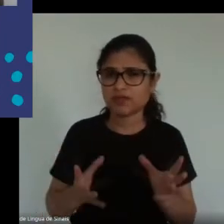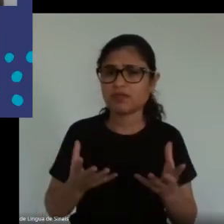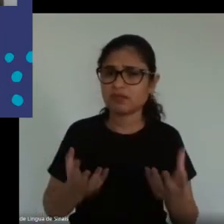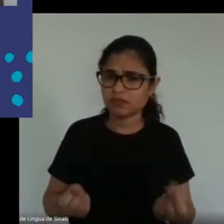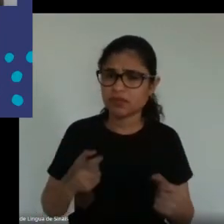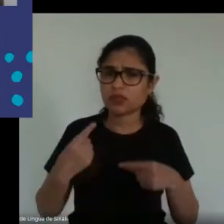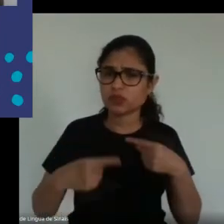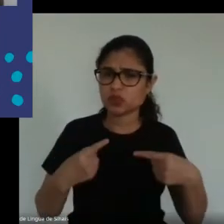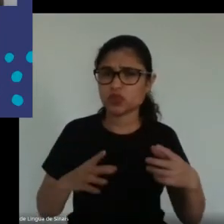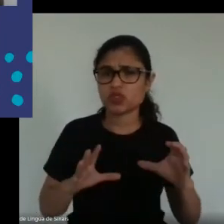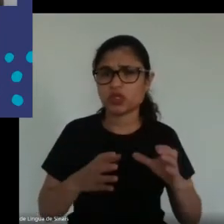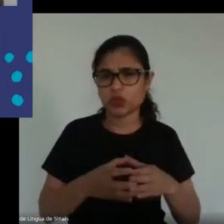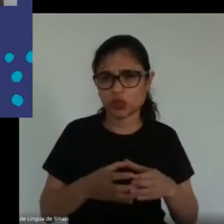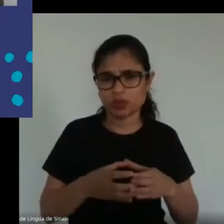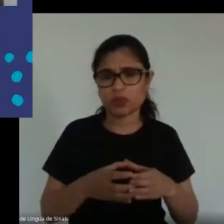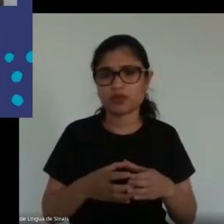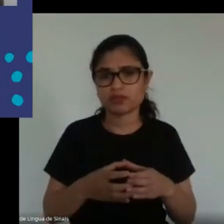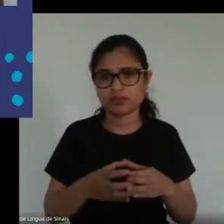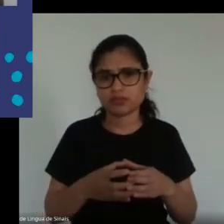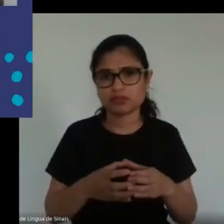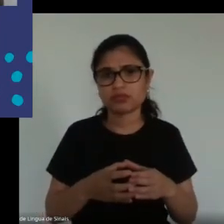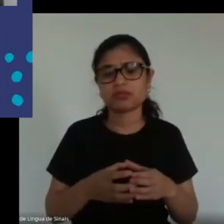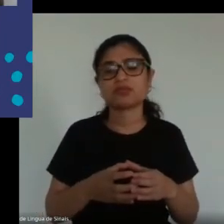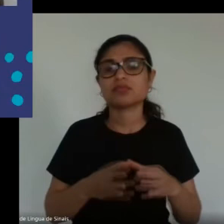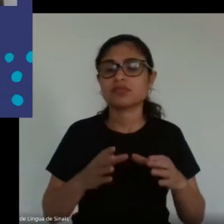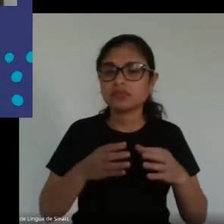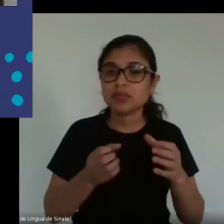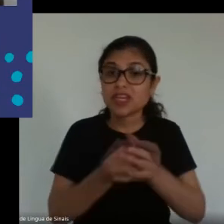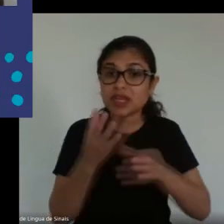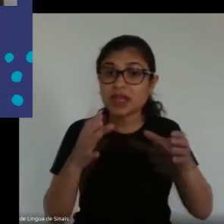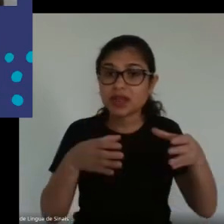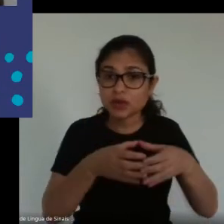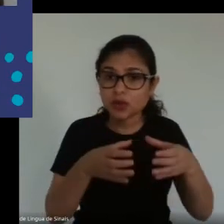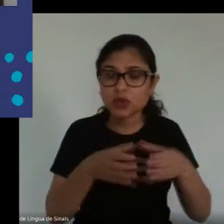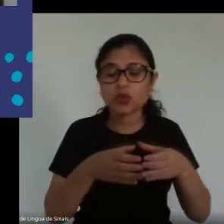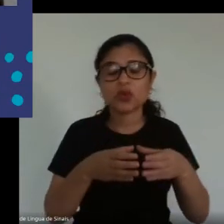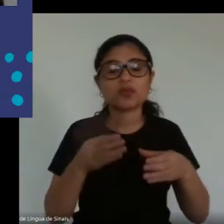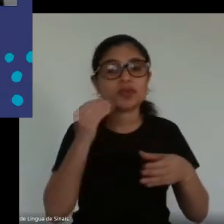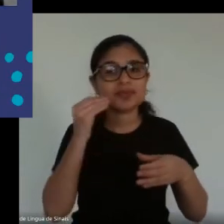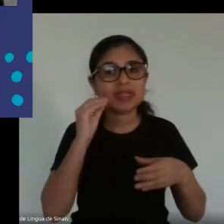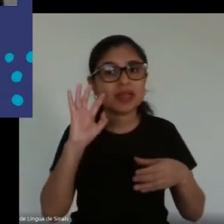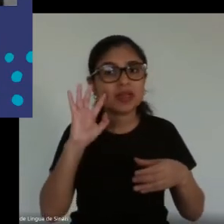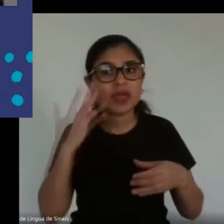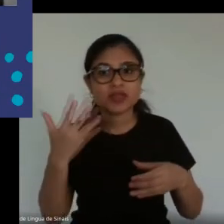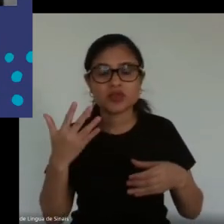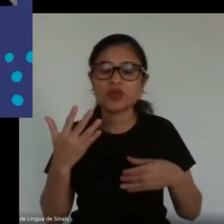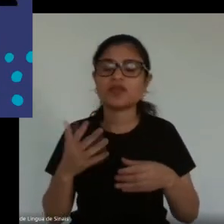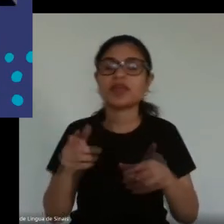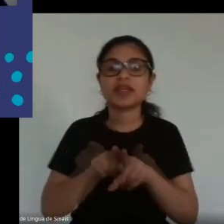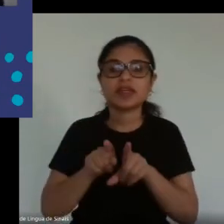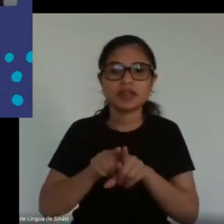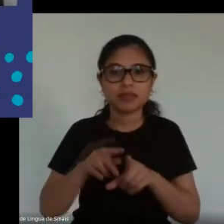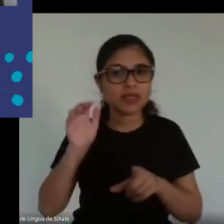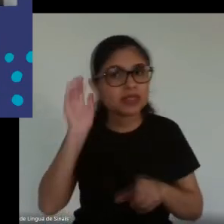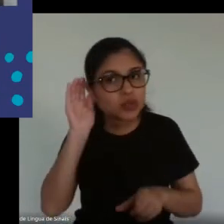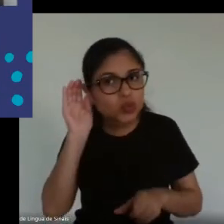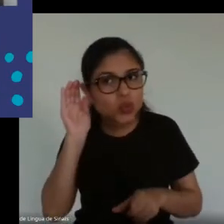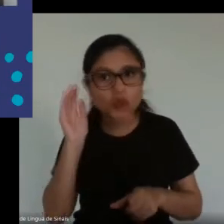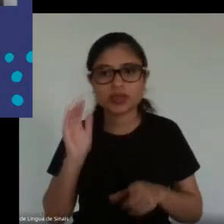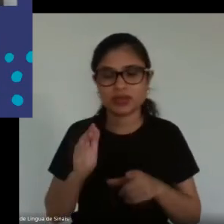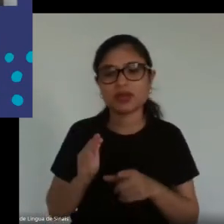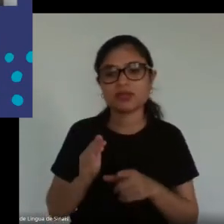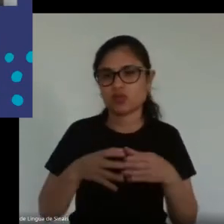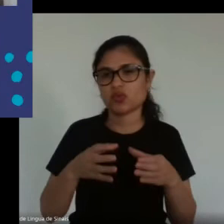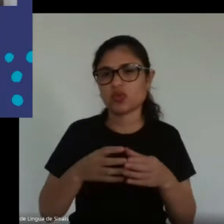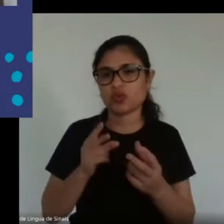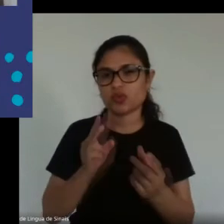estar discutindo coisas em grupo, tá? Vamos estar fazendo grupo, tentando dar conta dessa escuta via